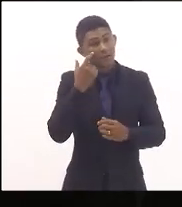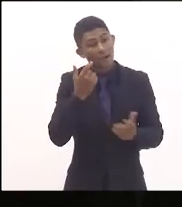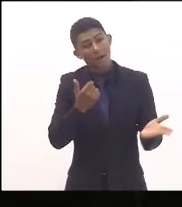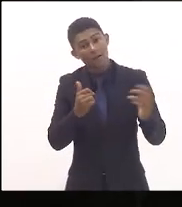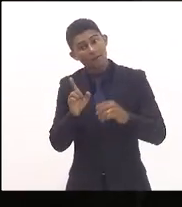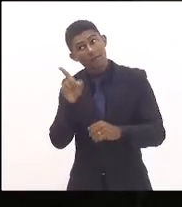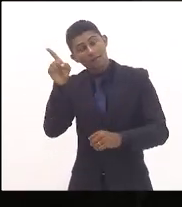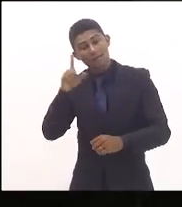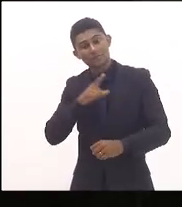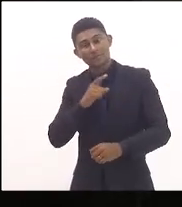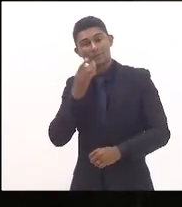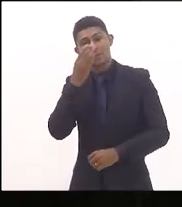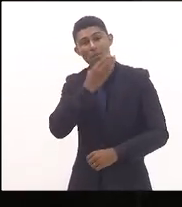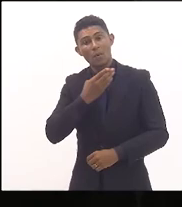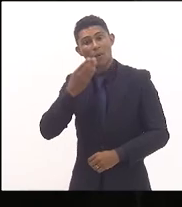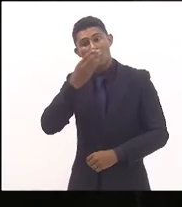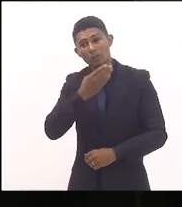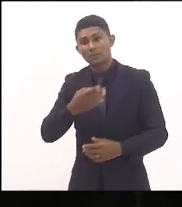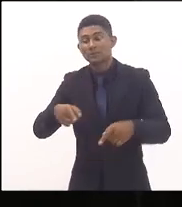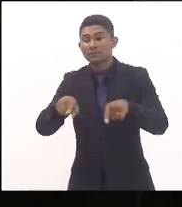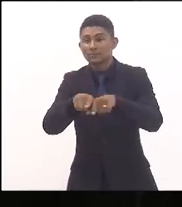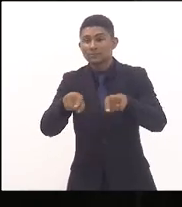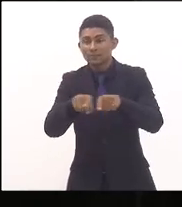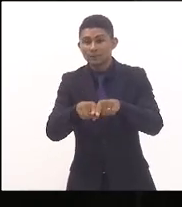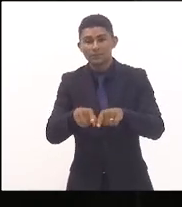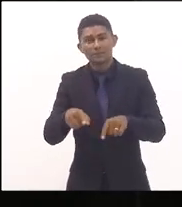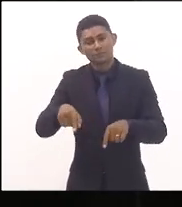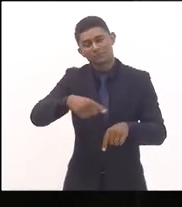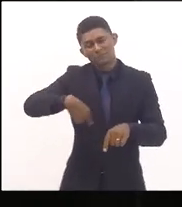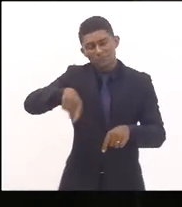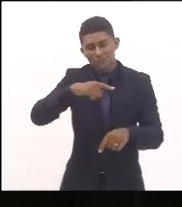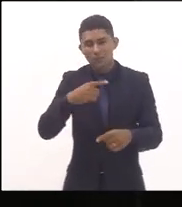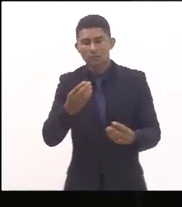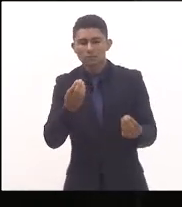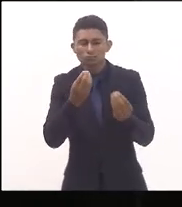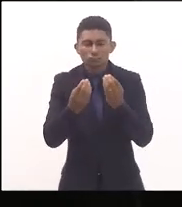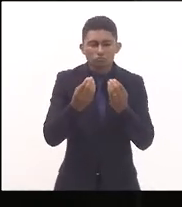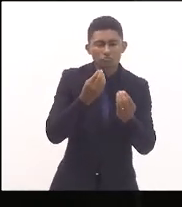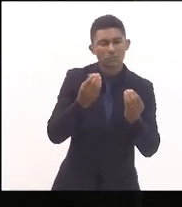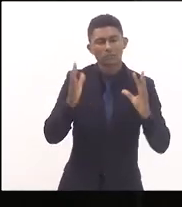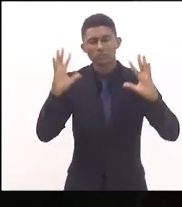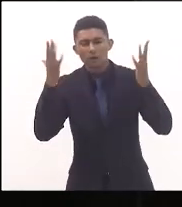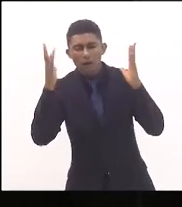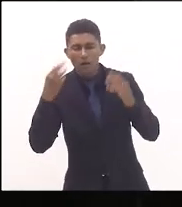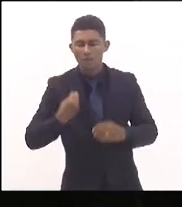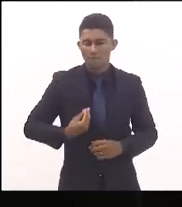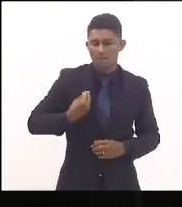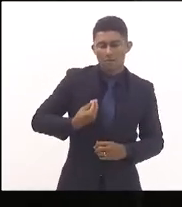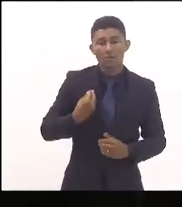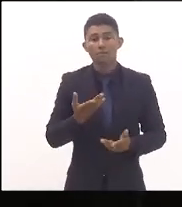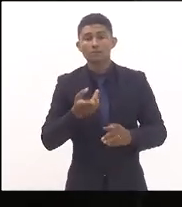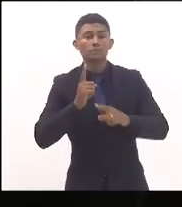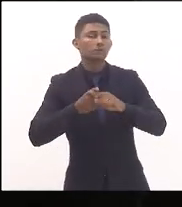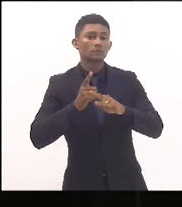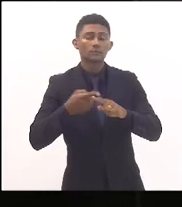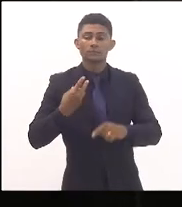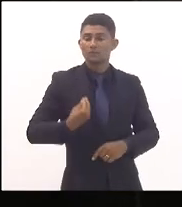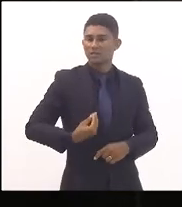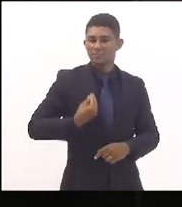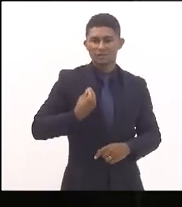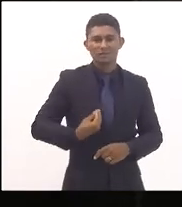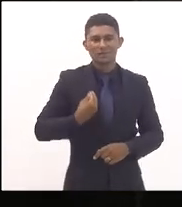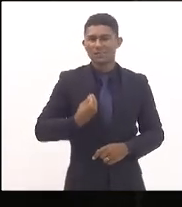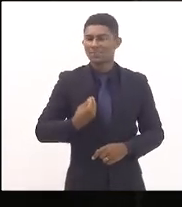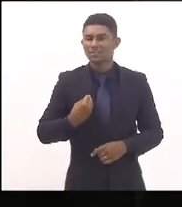cima que nós teremos um bolo e um pequeno Coquetel para que juntos podemos celebrar a vida porque a vida Deputado é algo